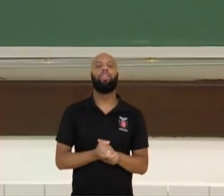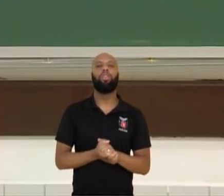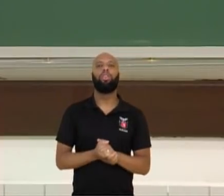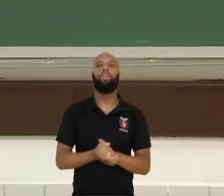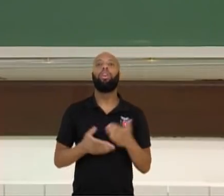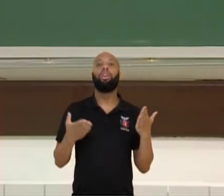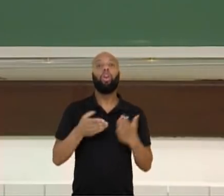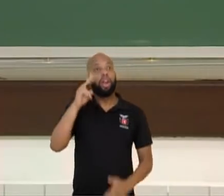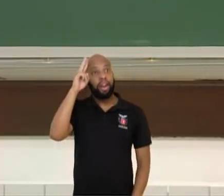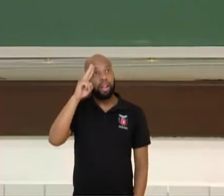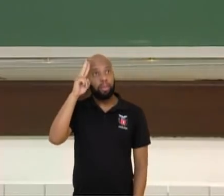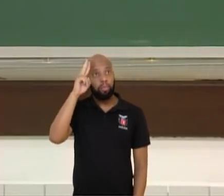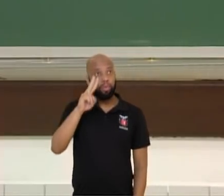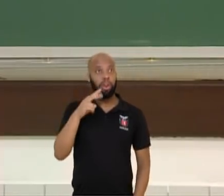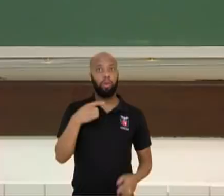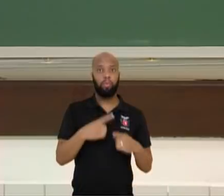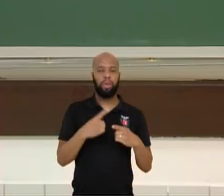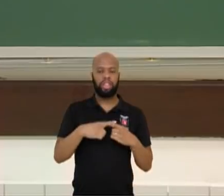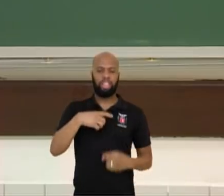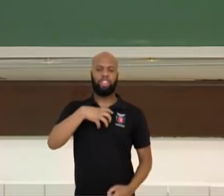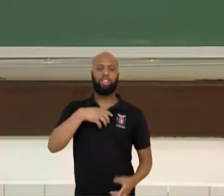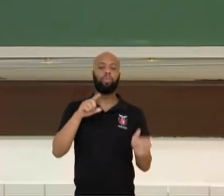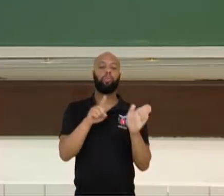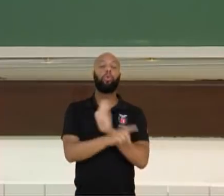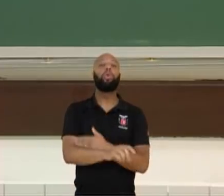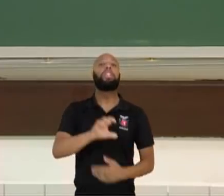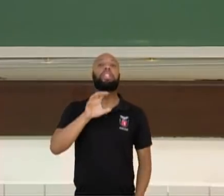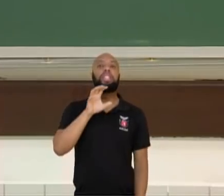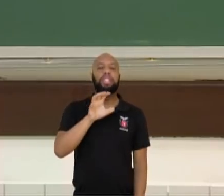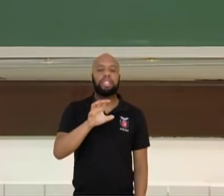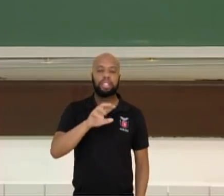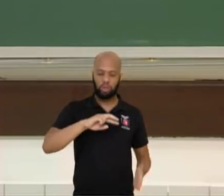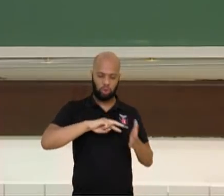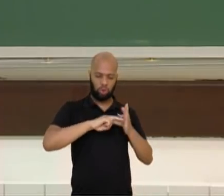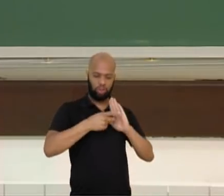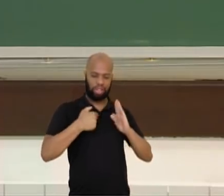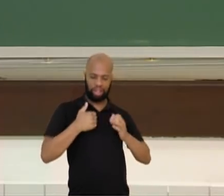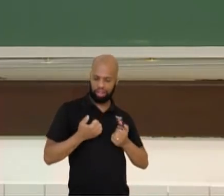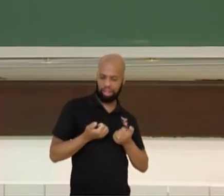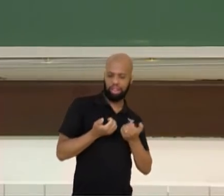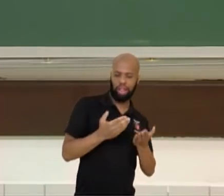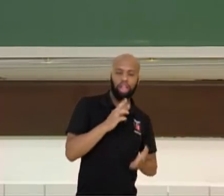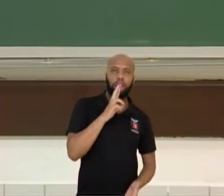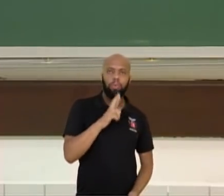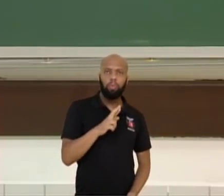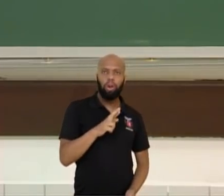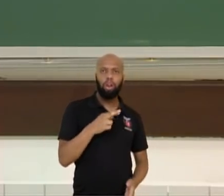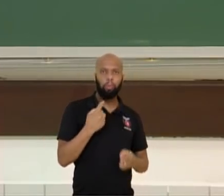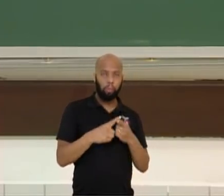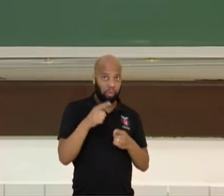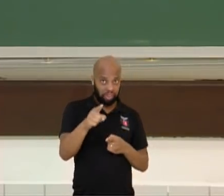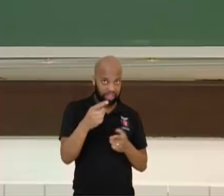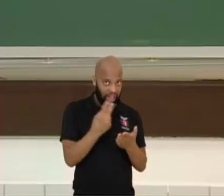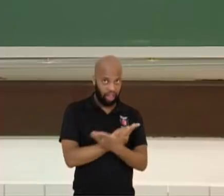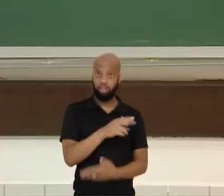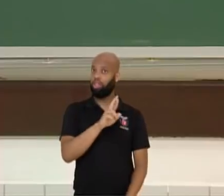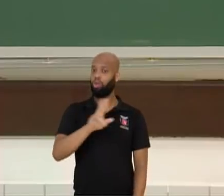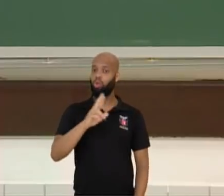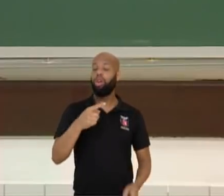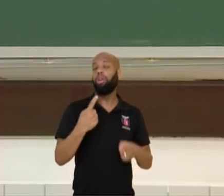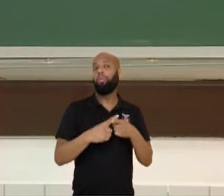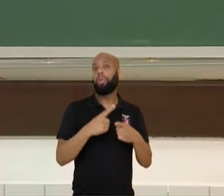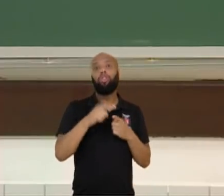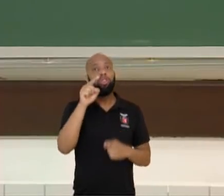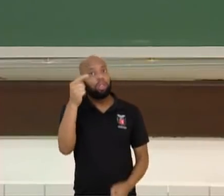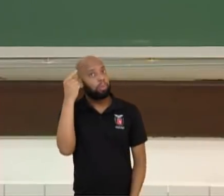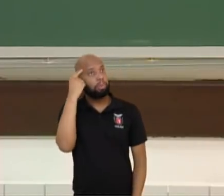Então vamos relembrar que questão desse tipo não quer dizer que se eu não dei a resposta exatamente igual à tua que você está errado, tá? Porque